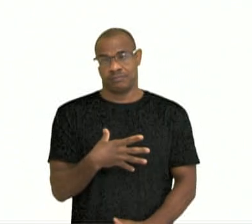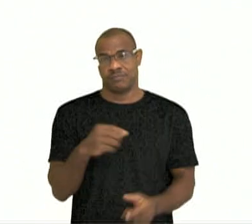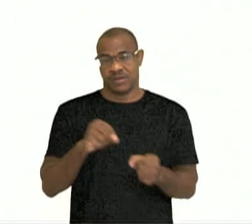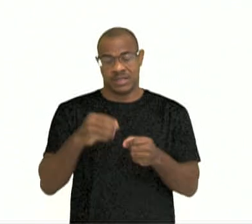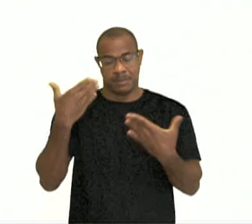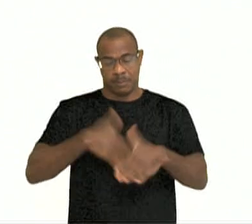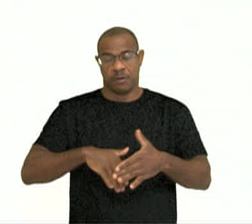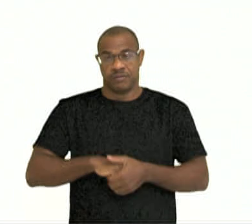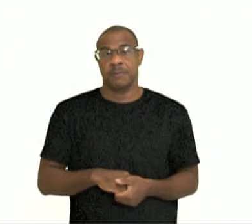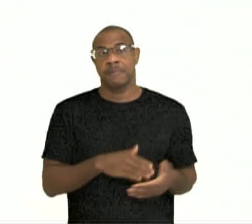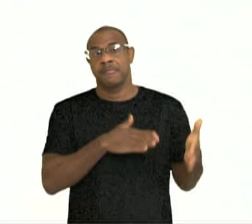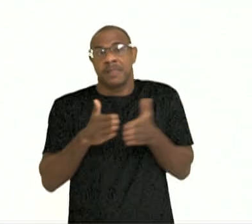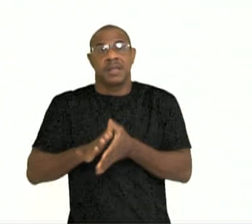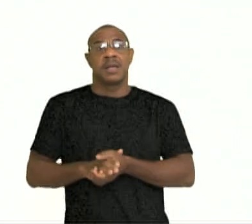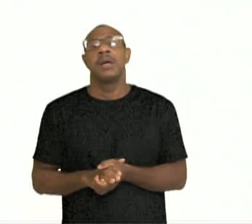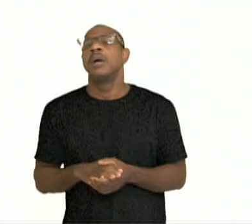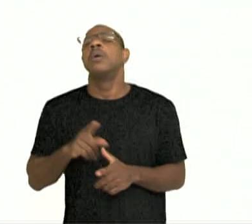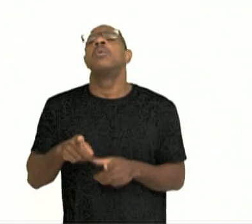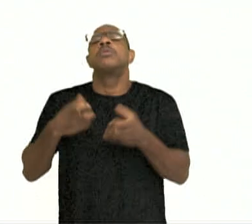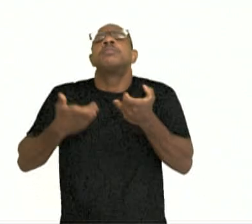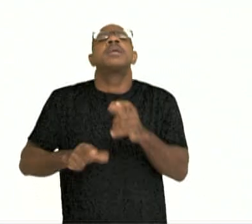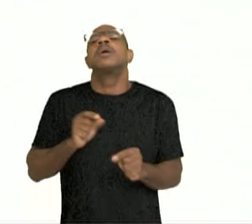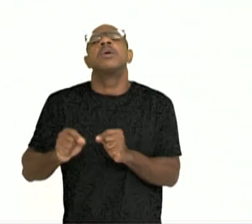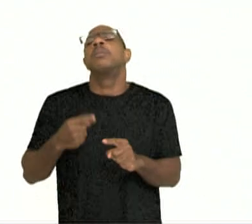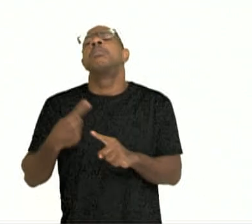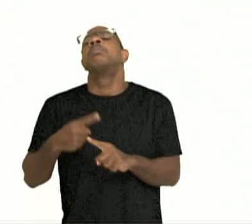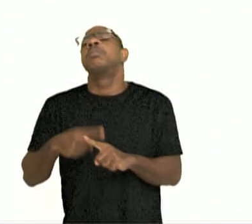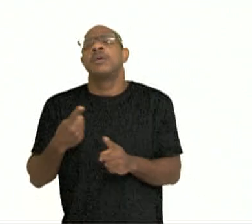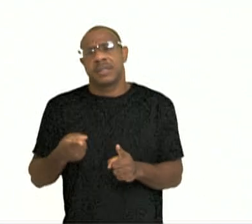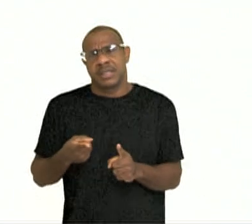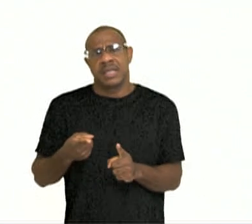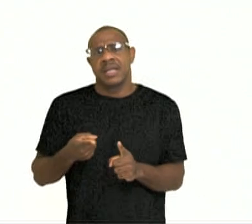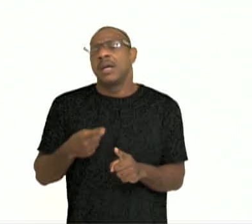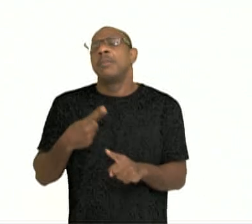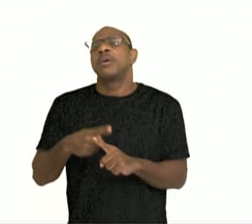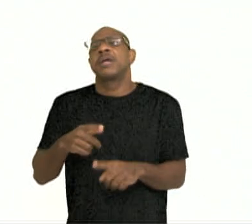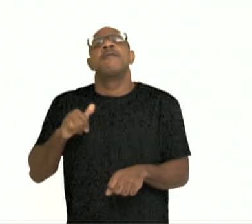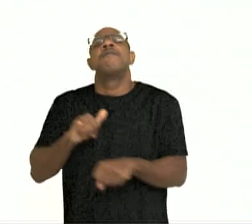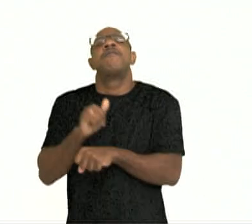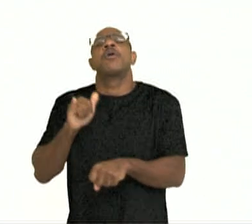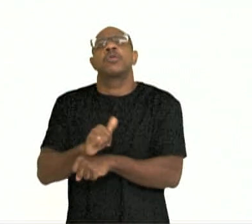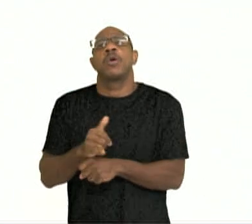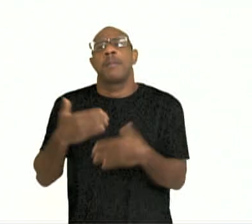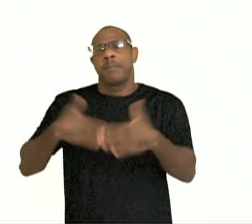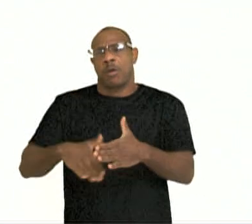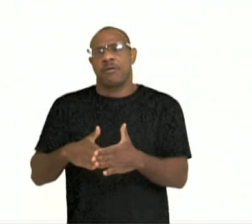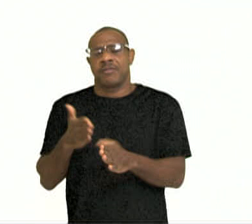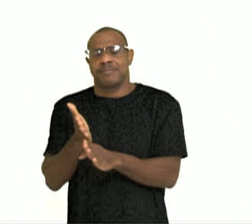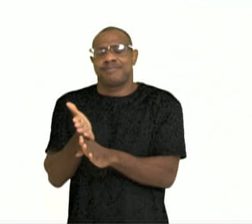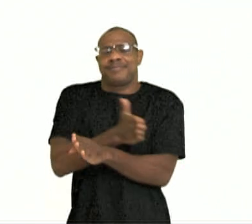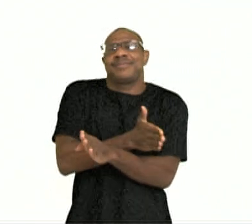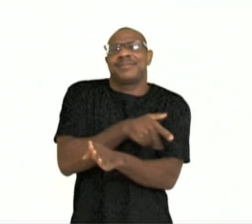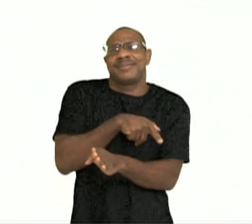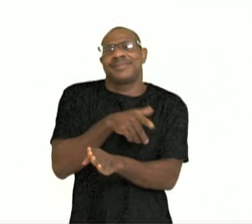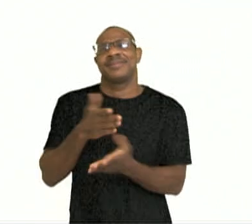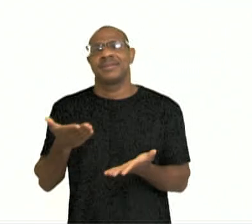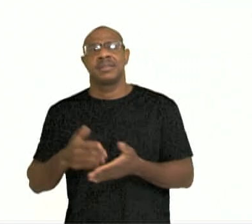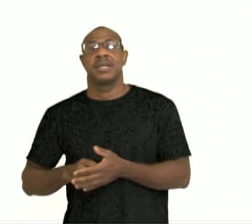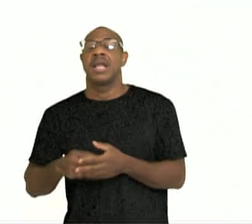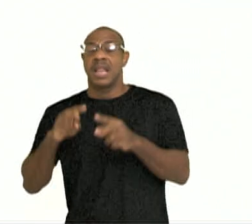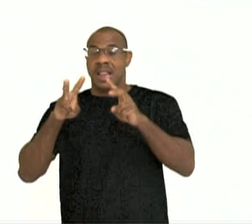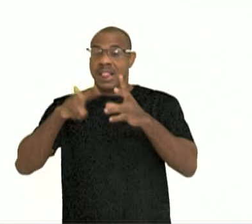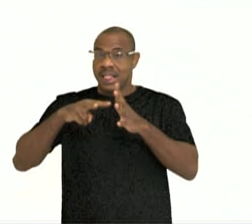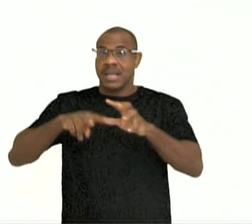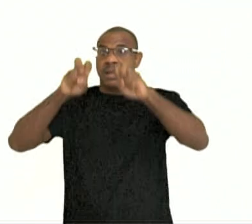Aumento seria explicado pela necessidade de justificar a ausência na prova. Leia o título e o subtítulo da